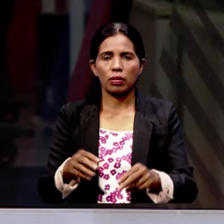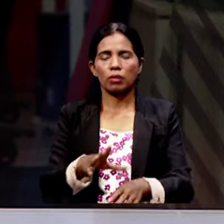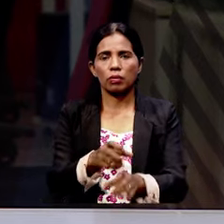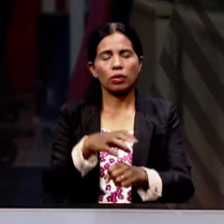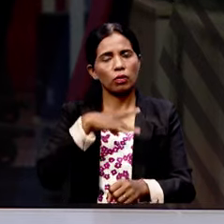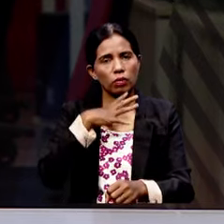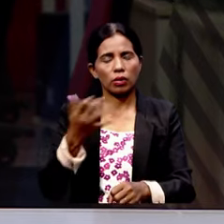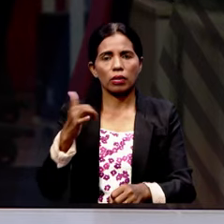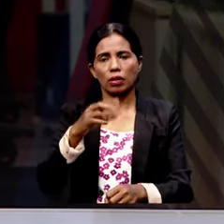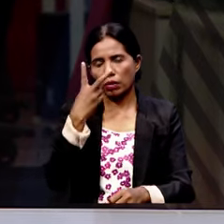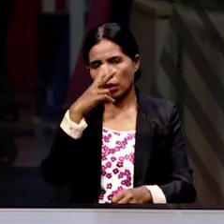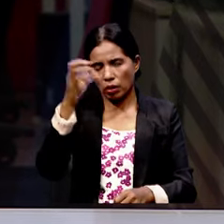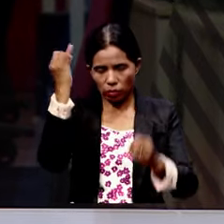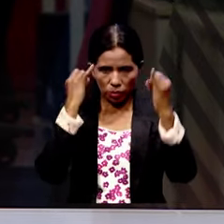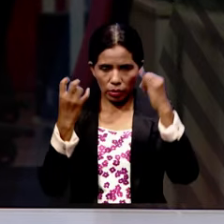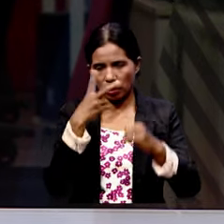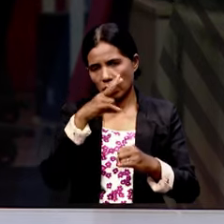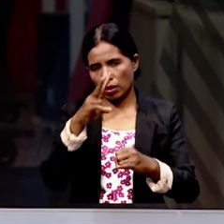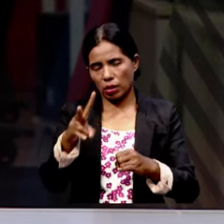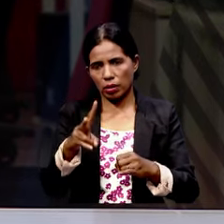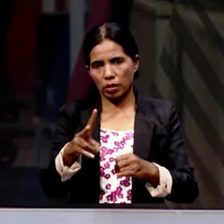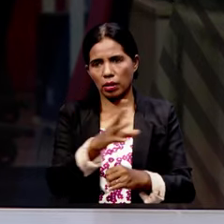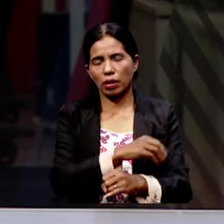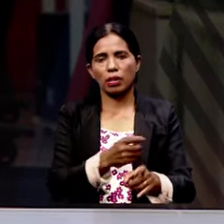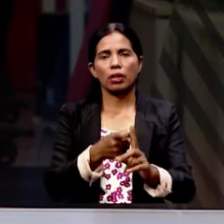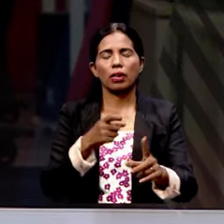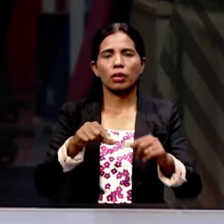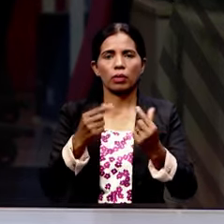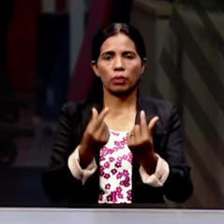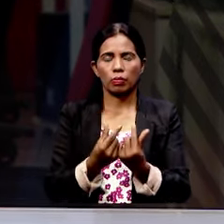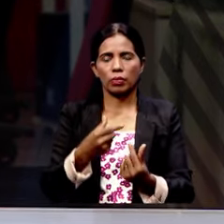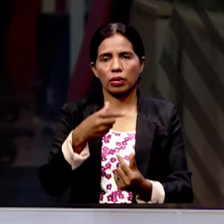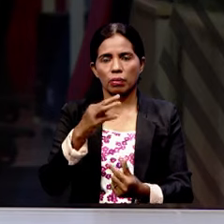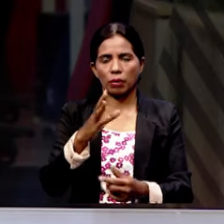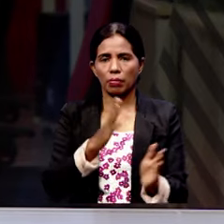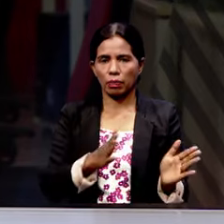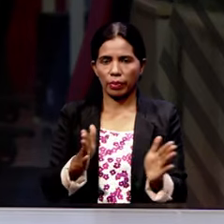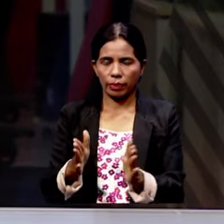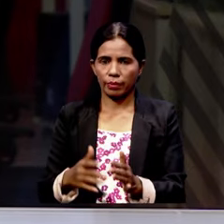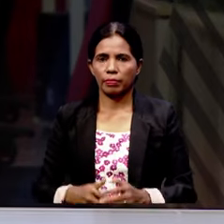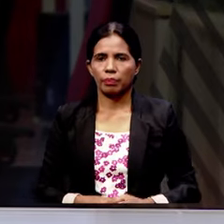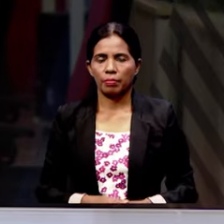Ato tene kona ba informação ne, tu me te acompanha reportagem ne be equipas e men preparona.